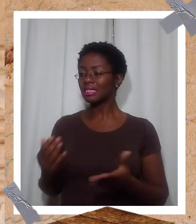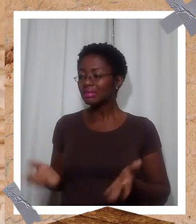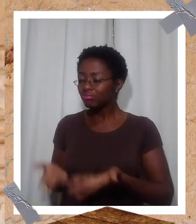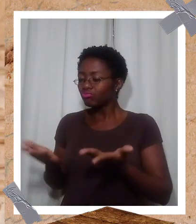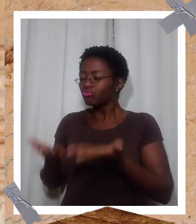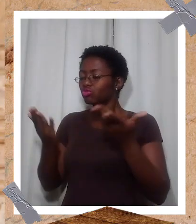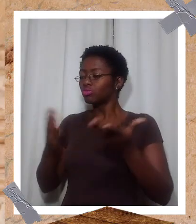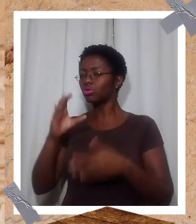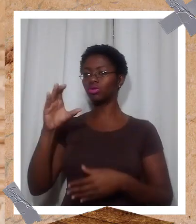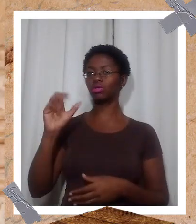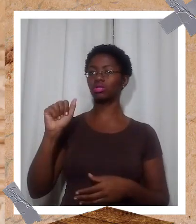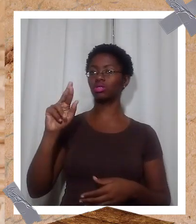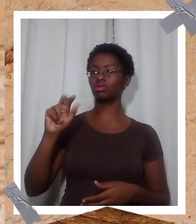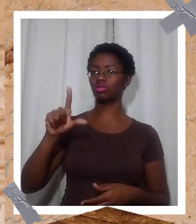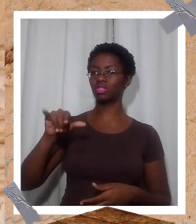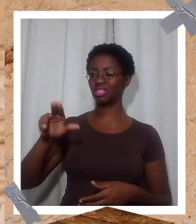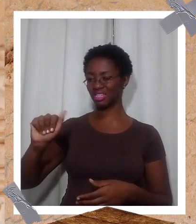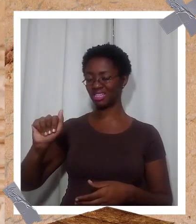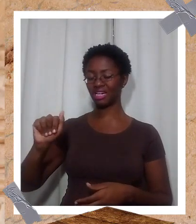Otávio traz isso muito bem.